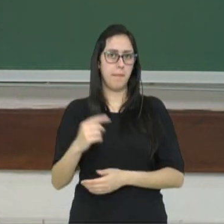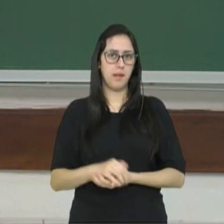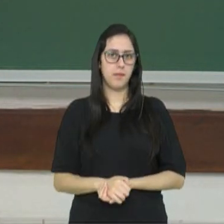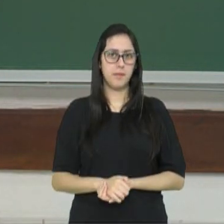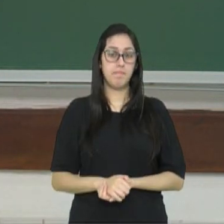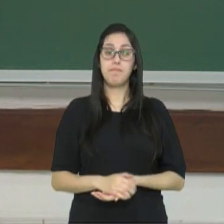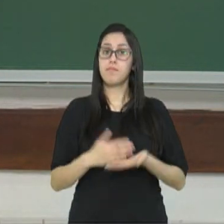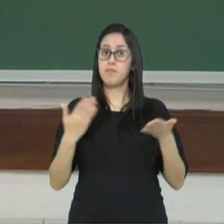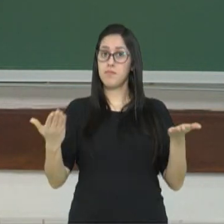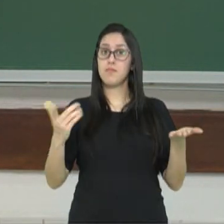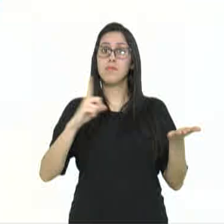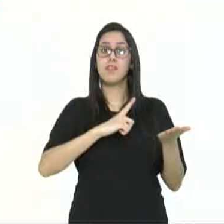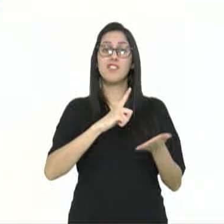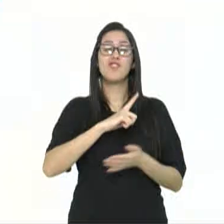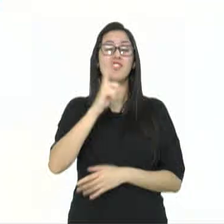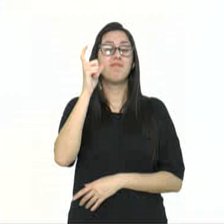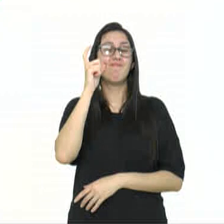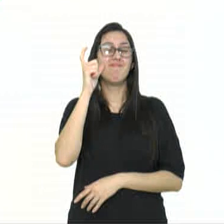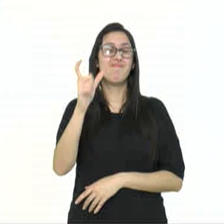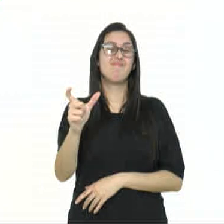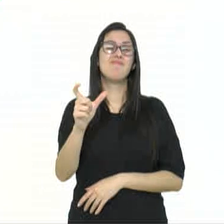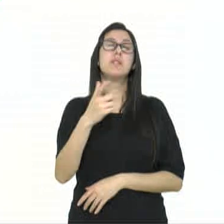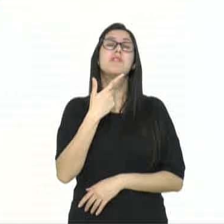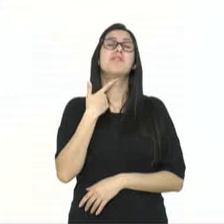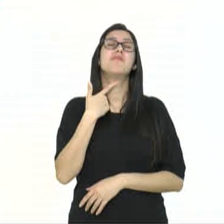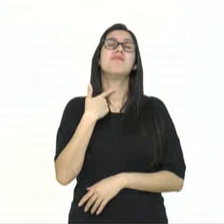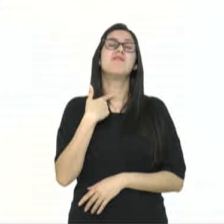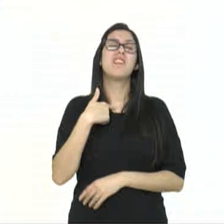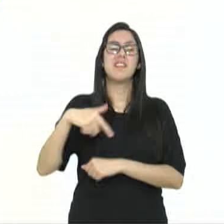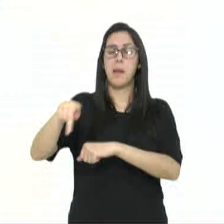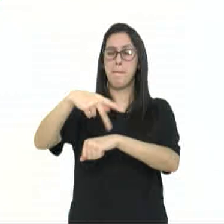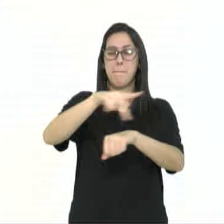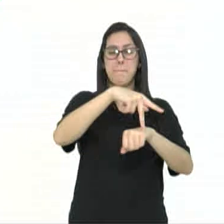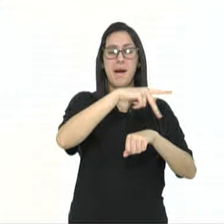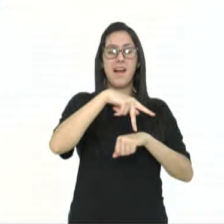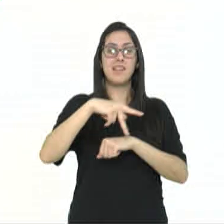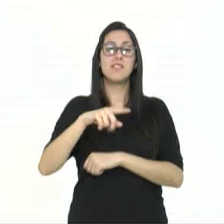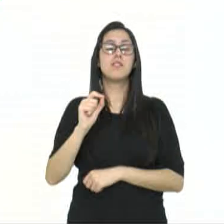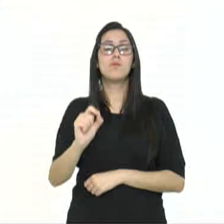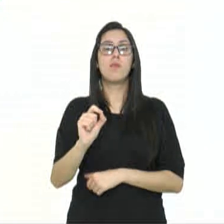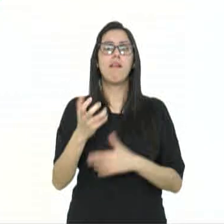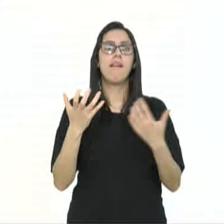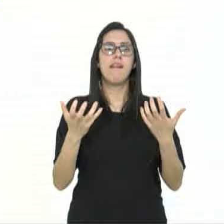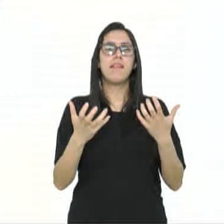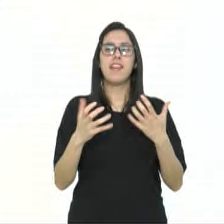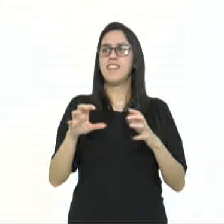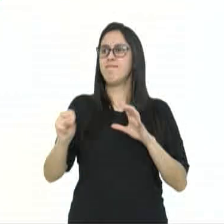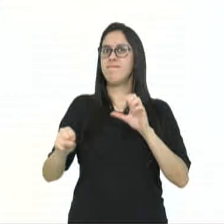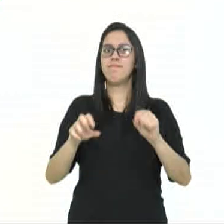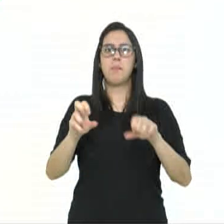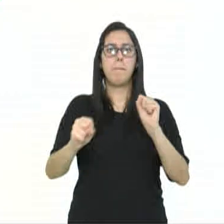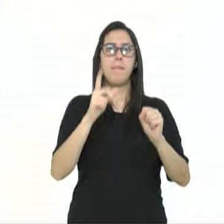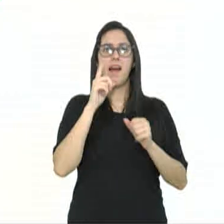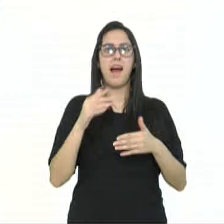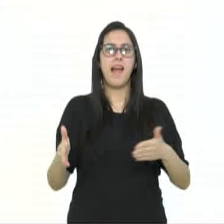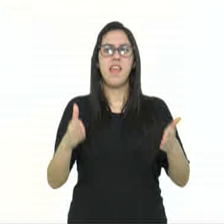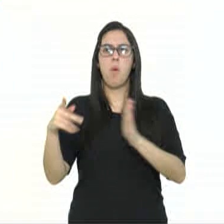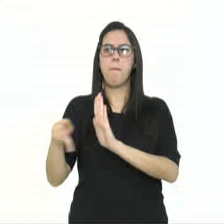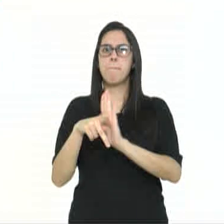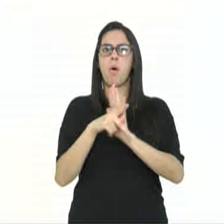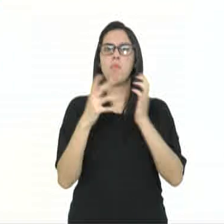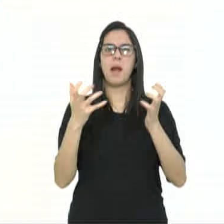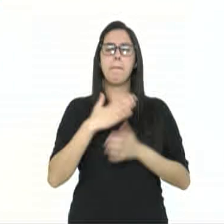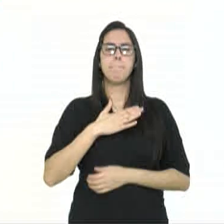todo um interesse de todos esses países pelo domínio desses rios. E o